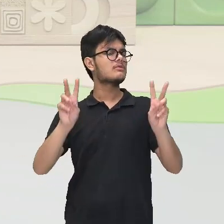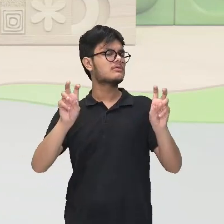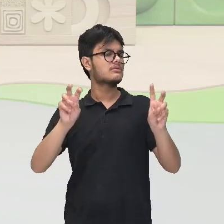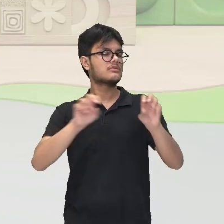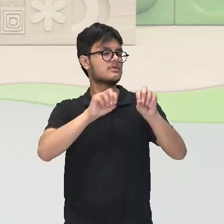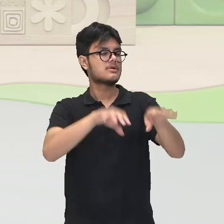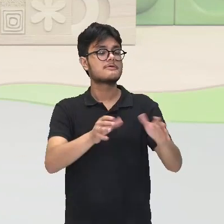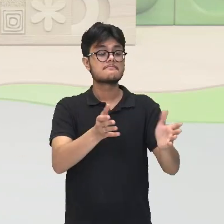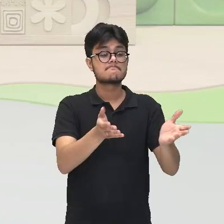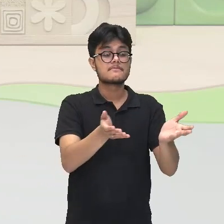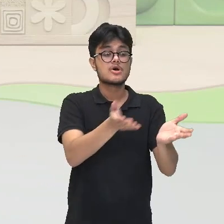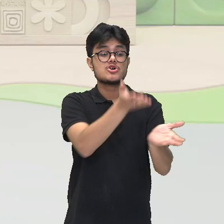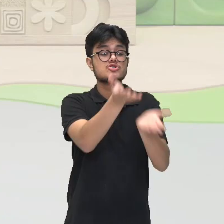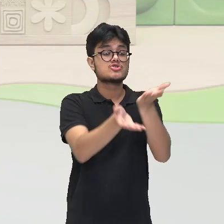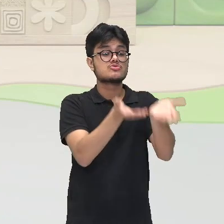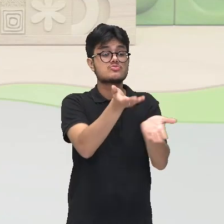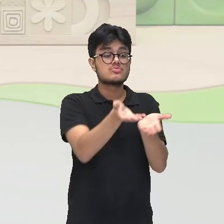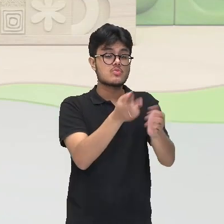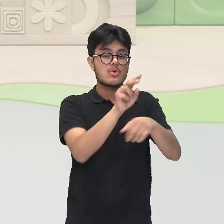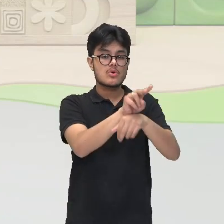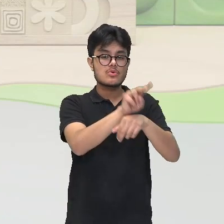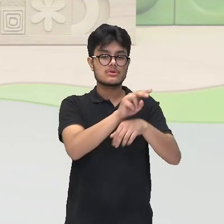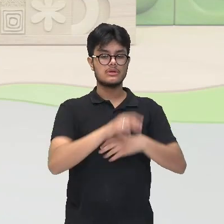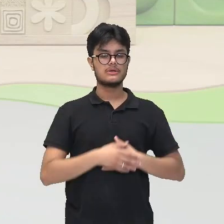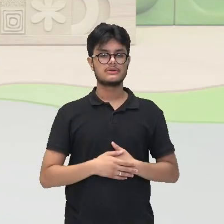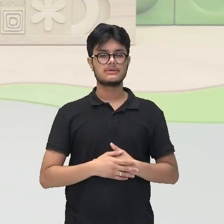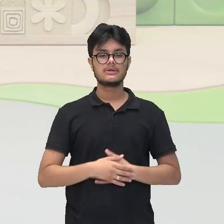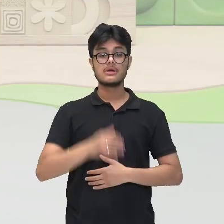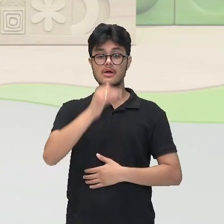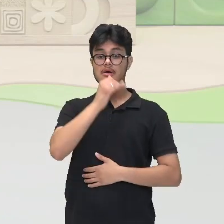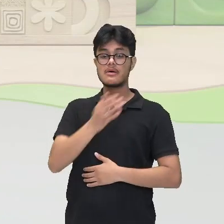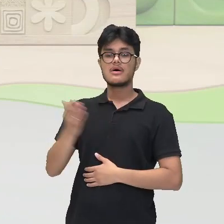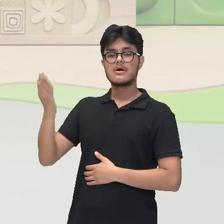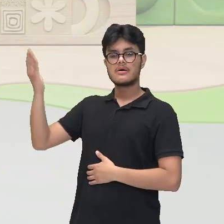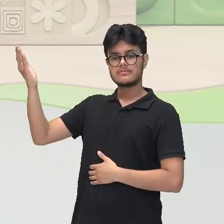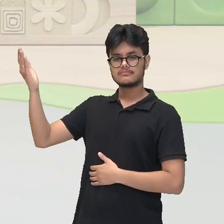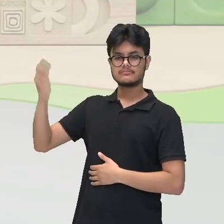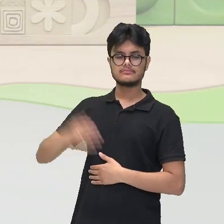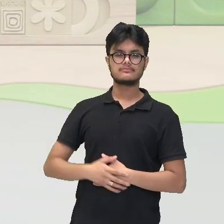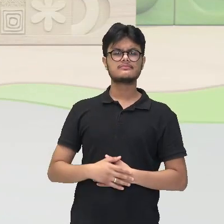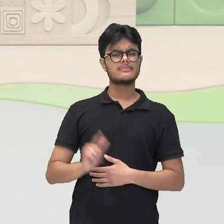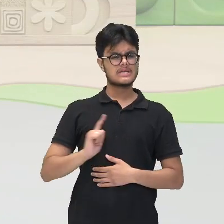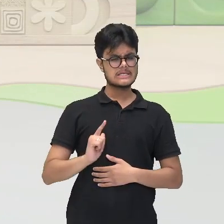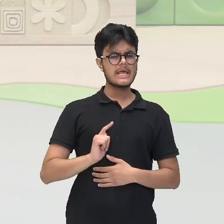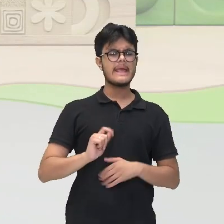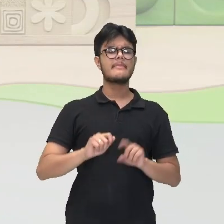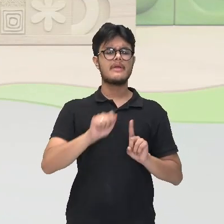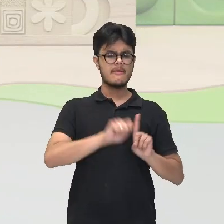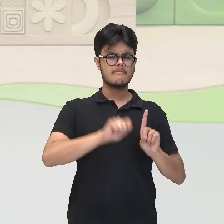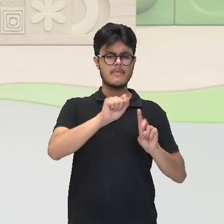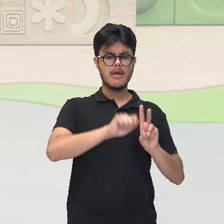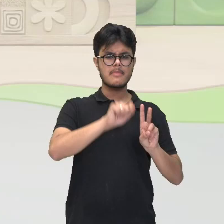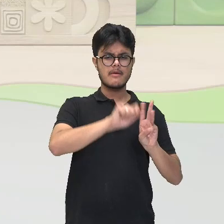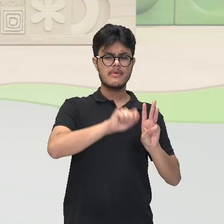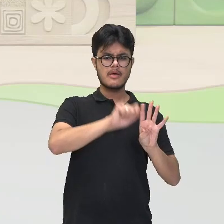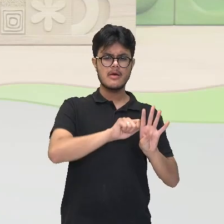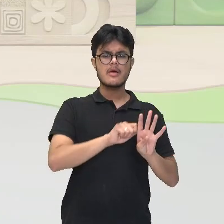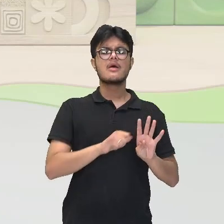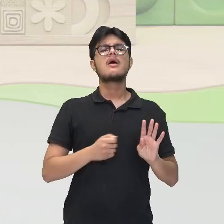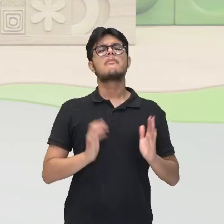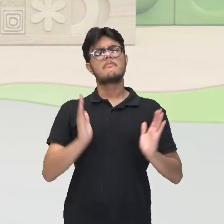naquela campanha. E aí vocês já devem ter visto que todos os meses agora nós temos uma